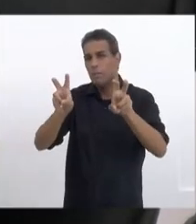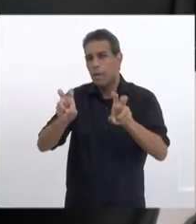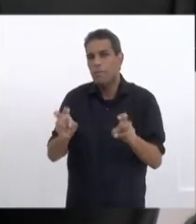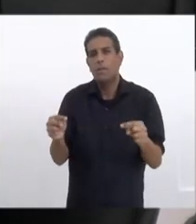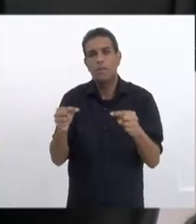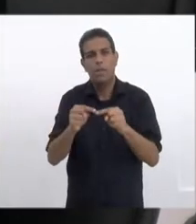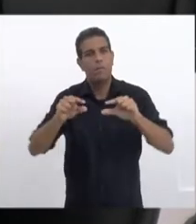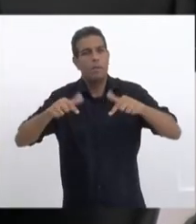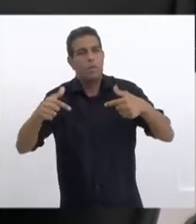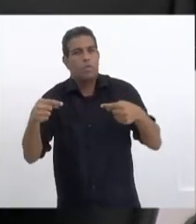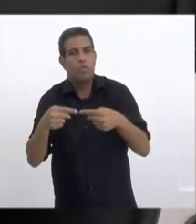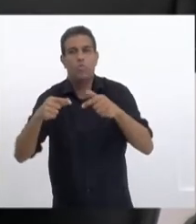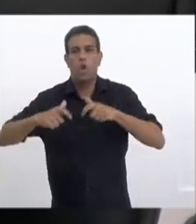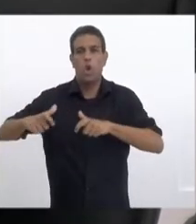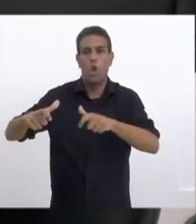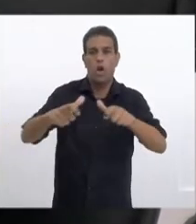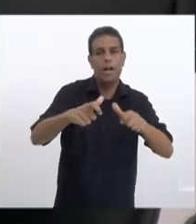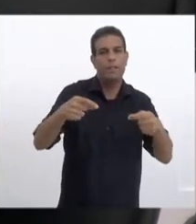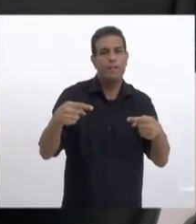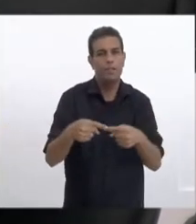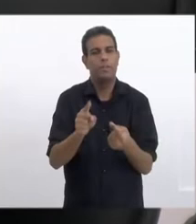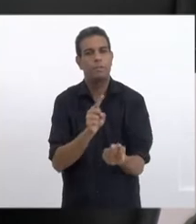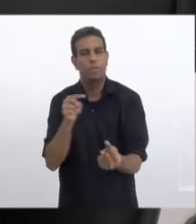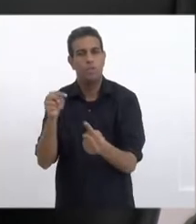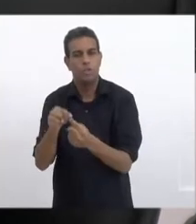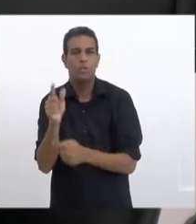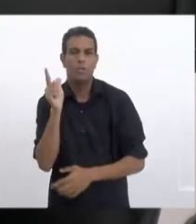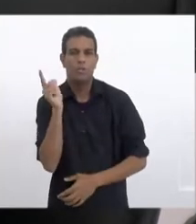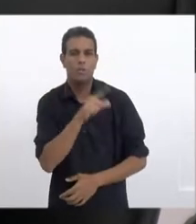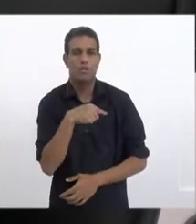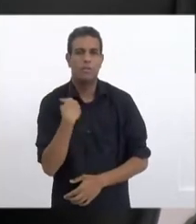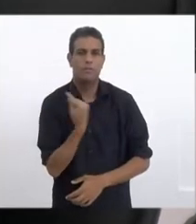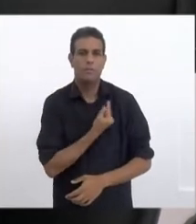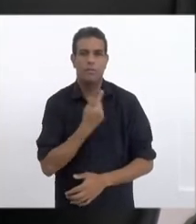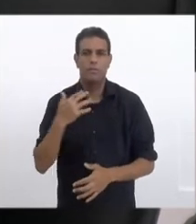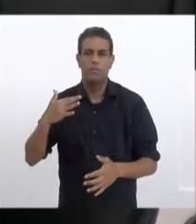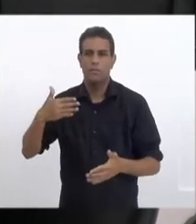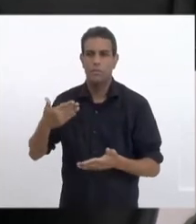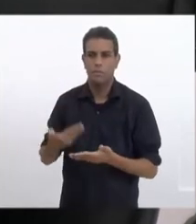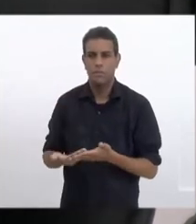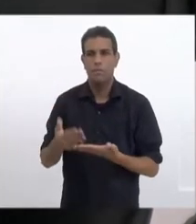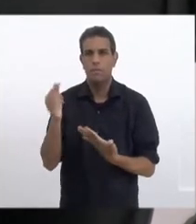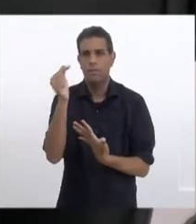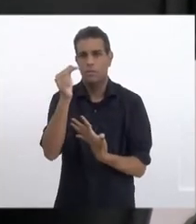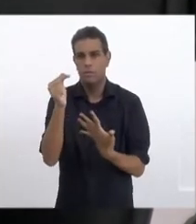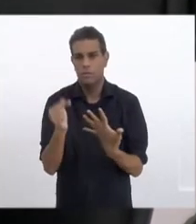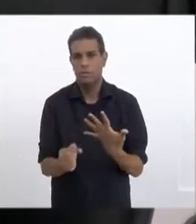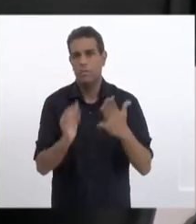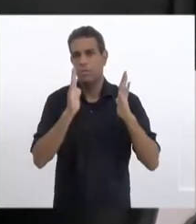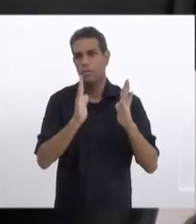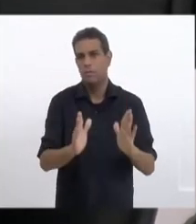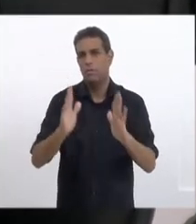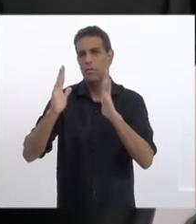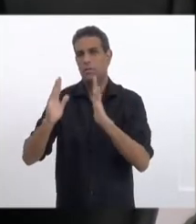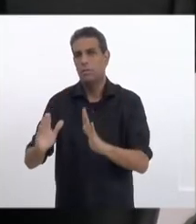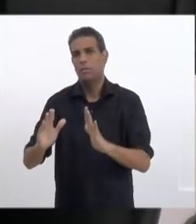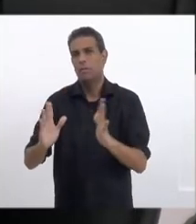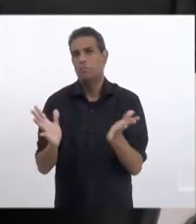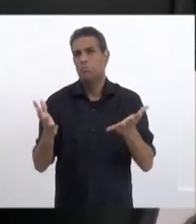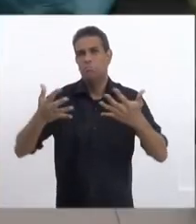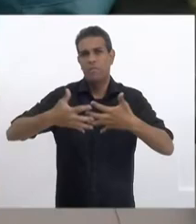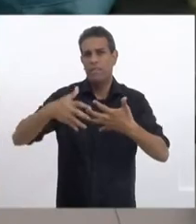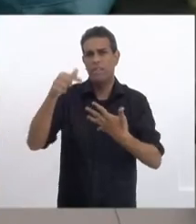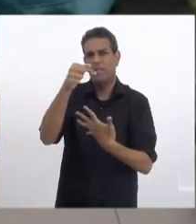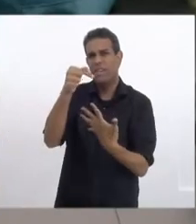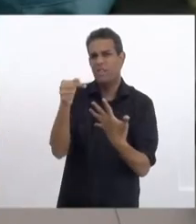assuntos e temas locais. Justamente para que a gente venhamos trazer para a comissão a realidade não só no nível